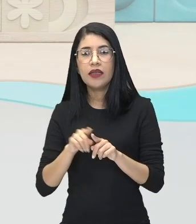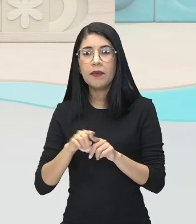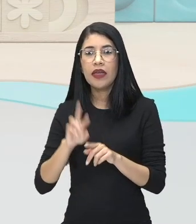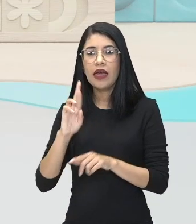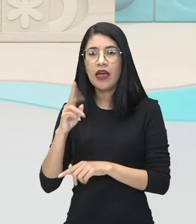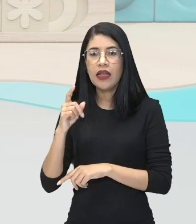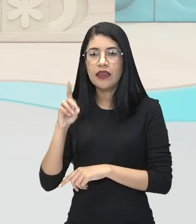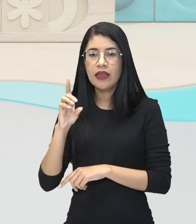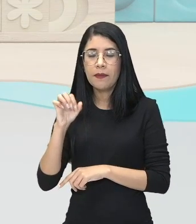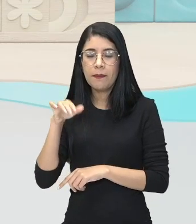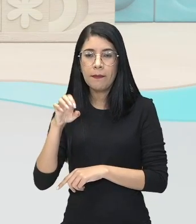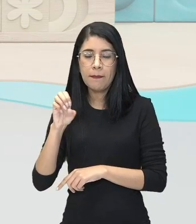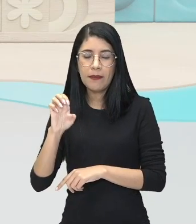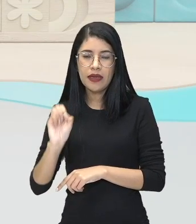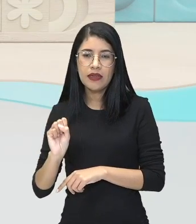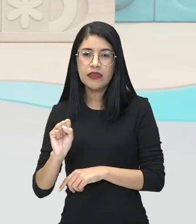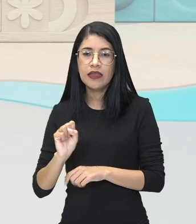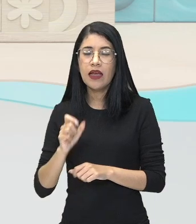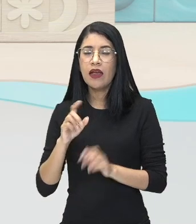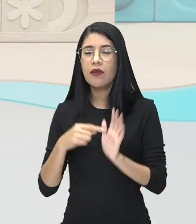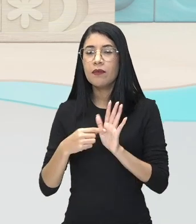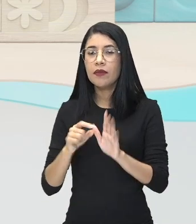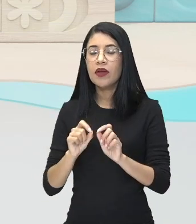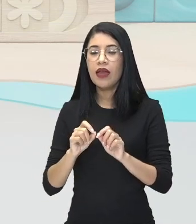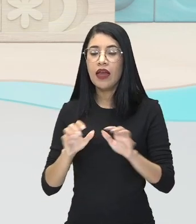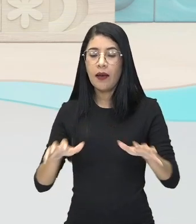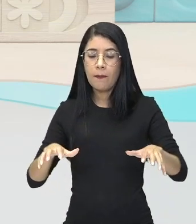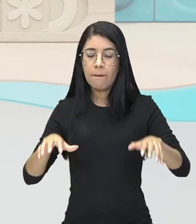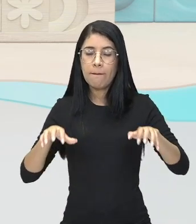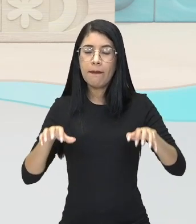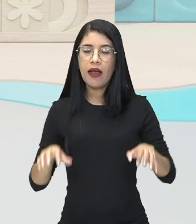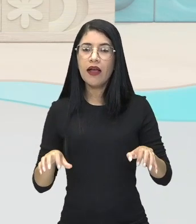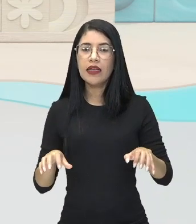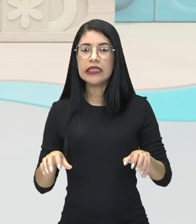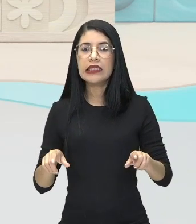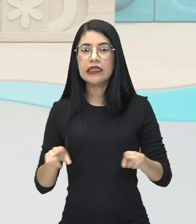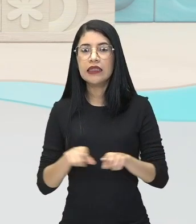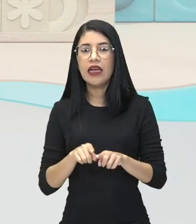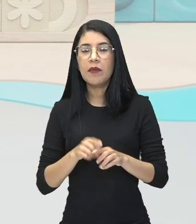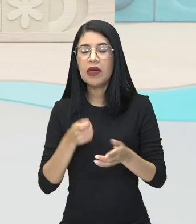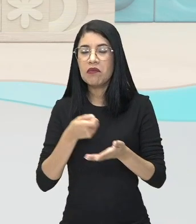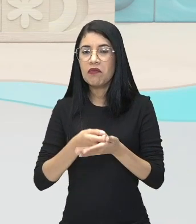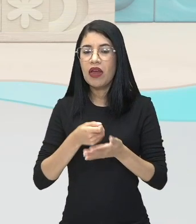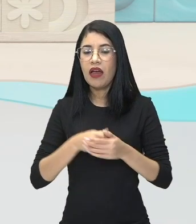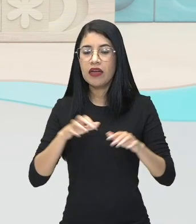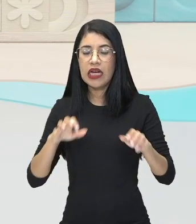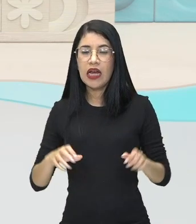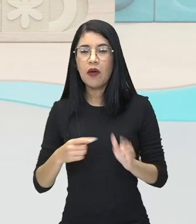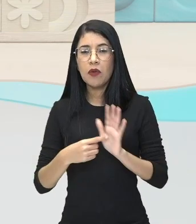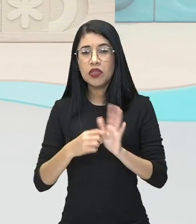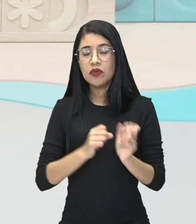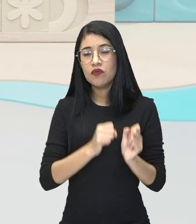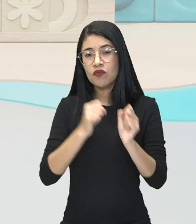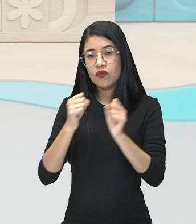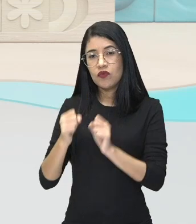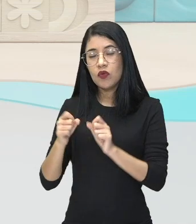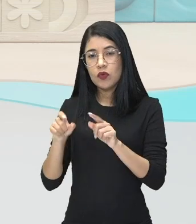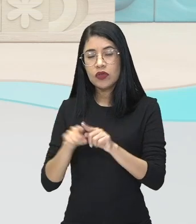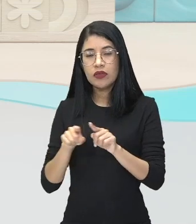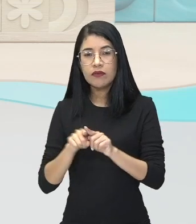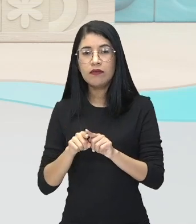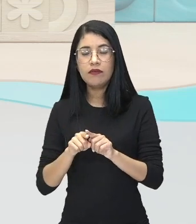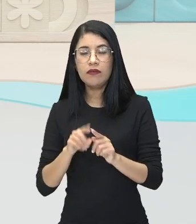que mostra sempre eles numa posição muito rígida, muito forte, né? A questão sempre os